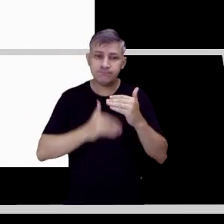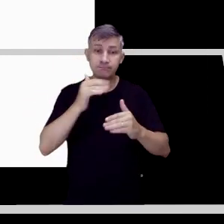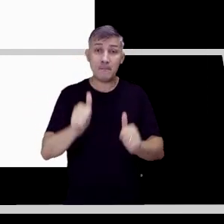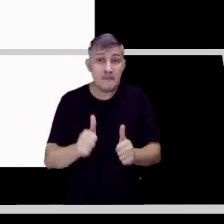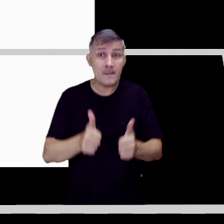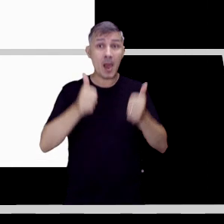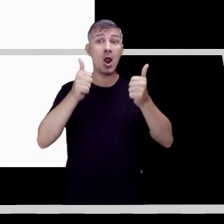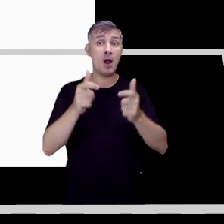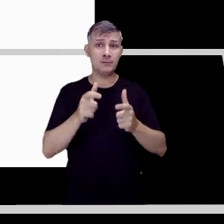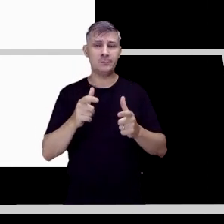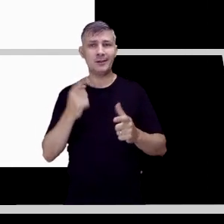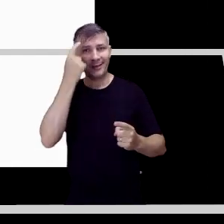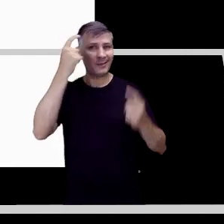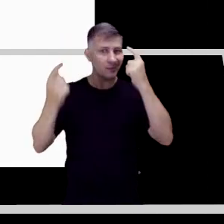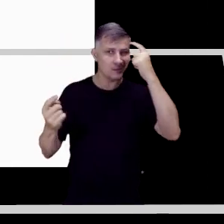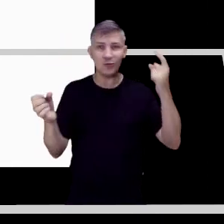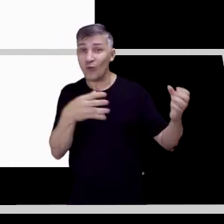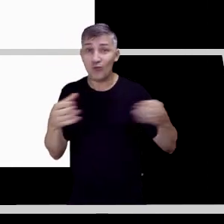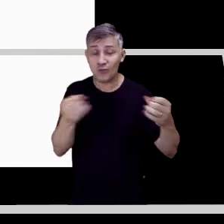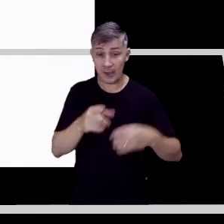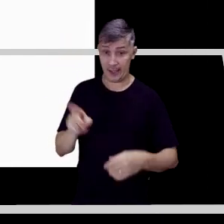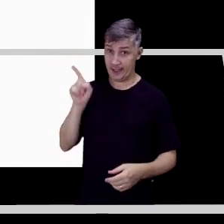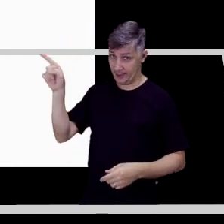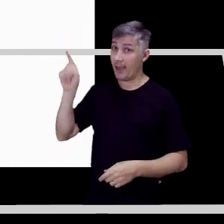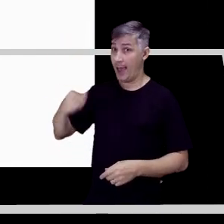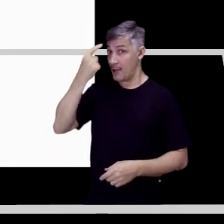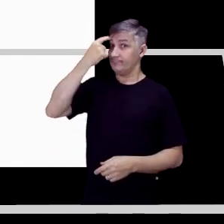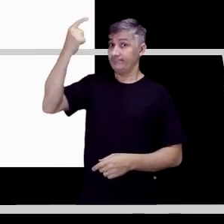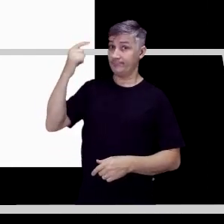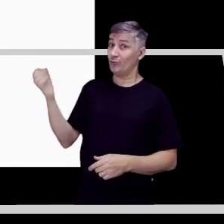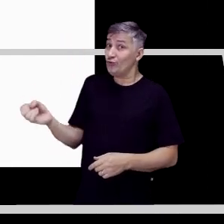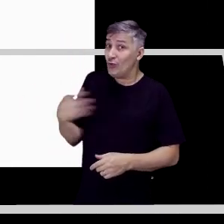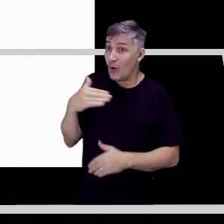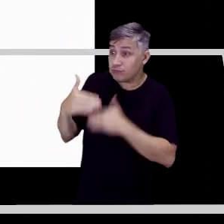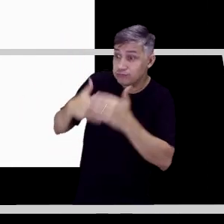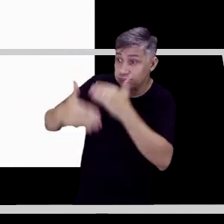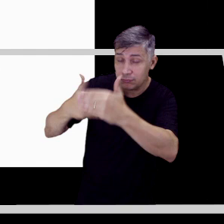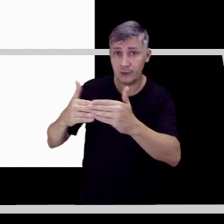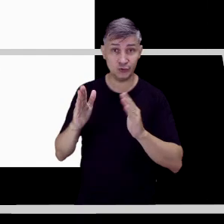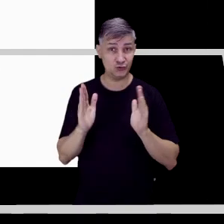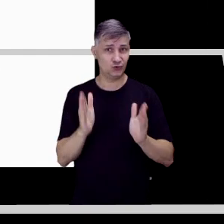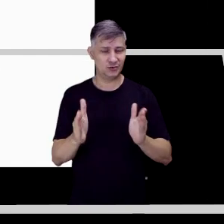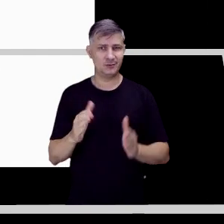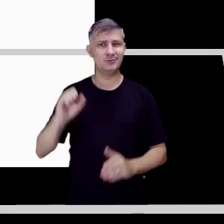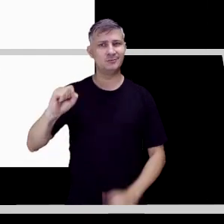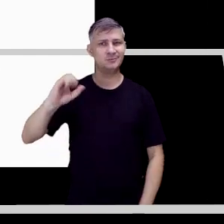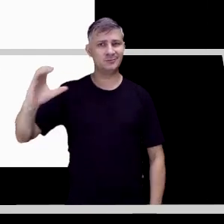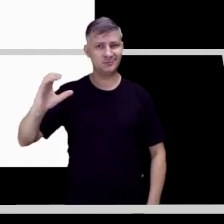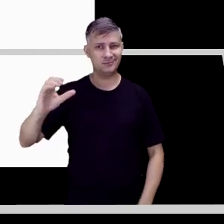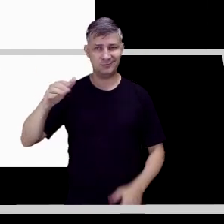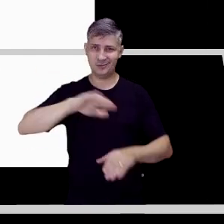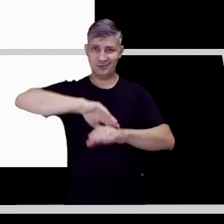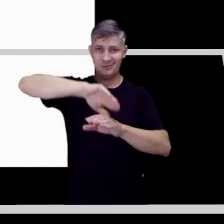se melhorando e crescendo com as diversas iterações que houver. Essa é uma dessas iterações que fica em